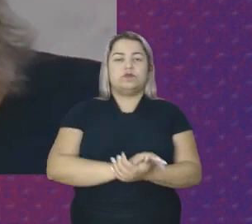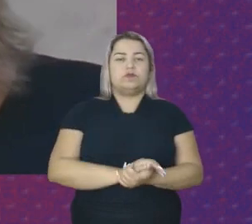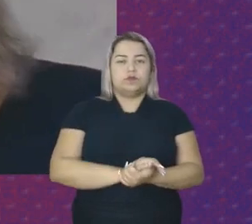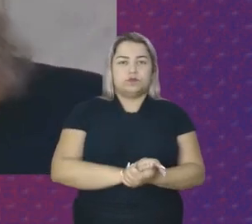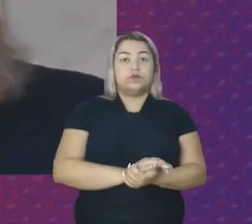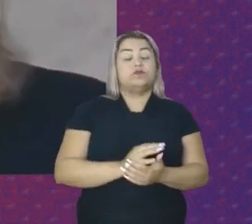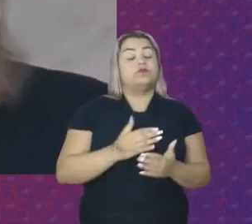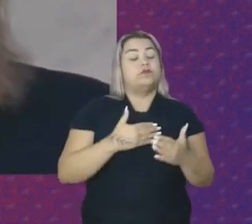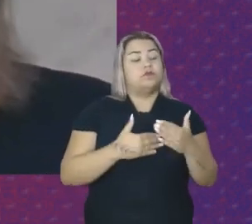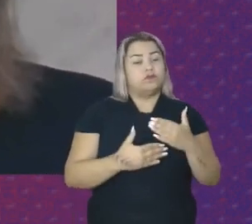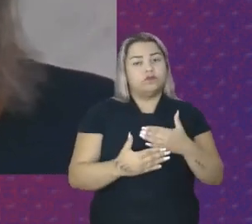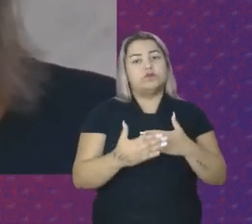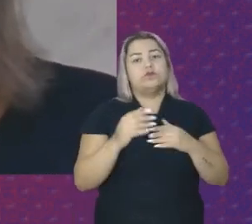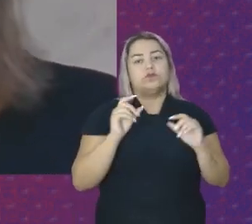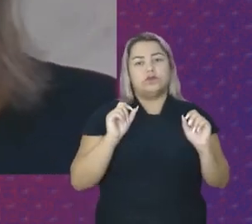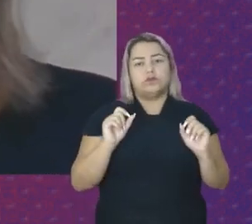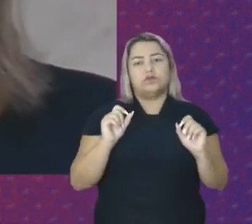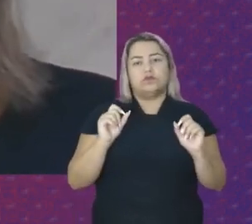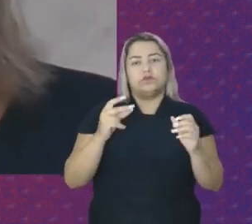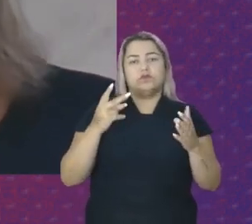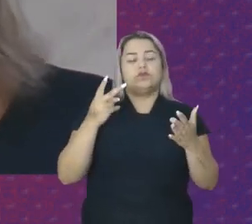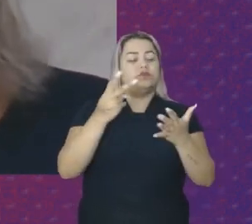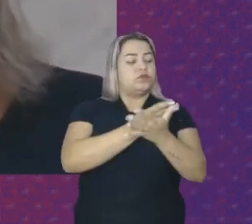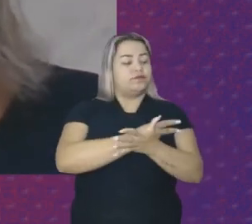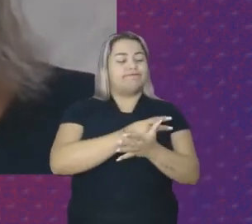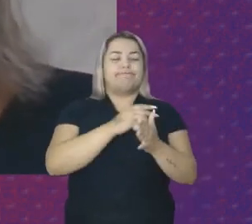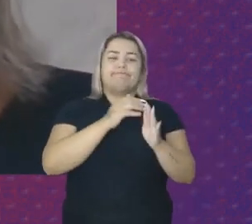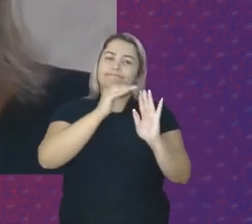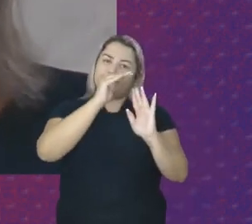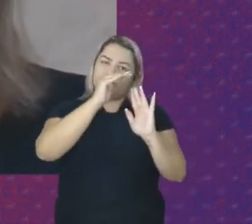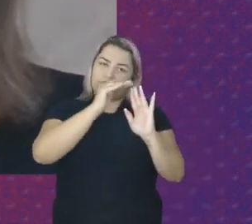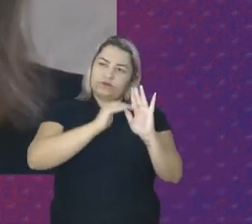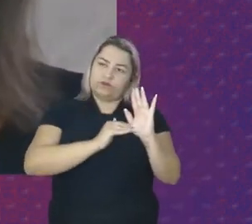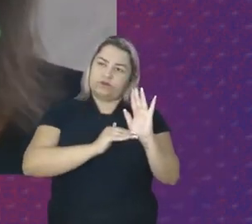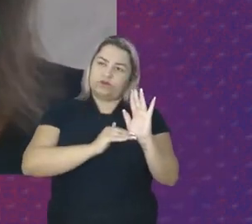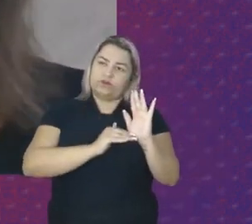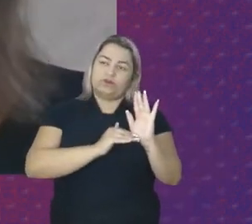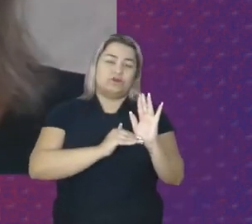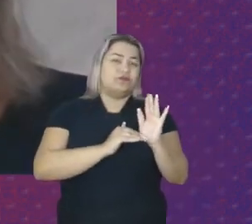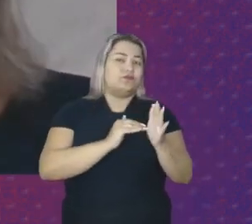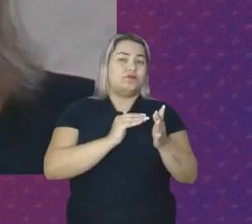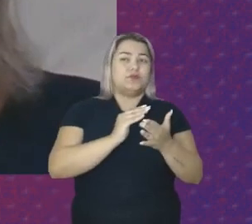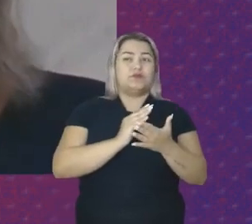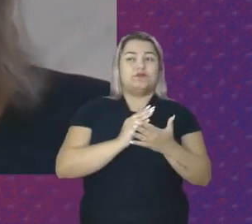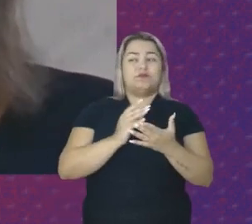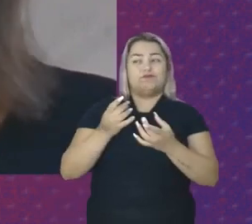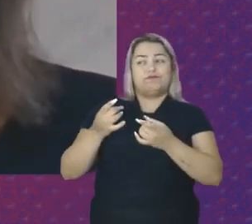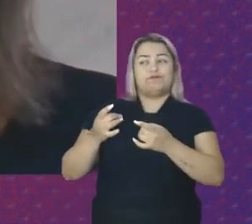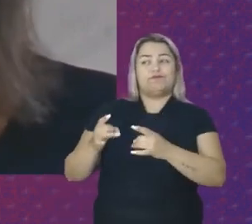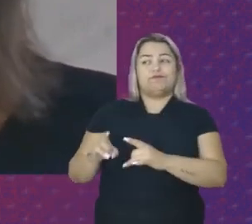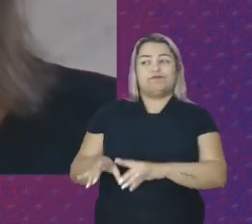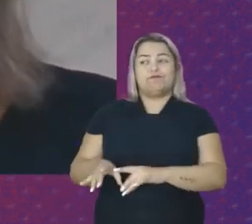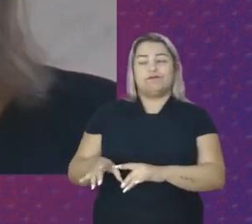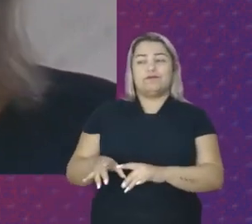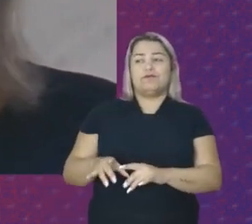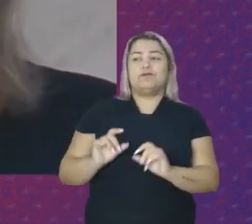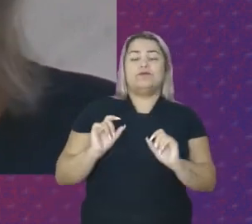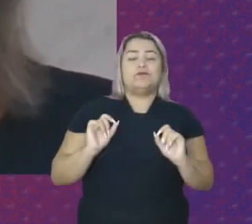de então, a partir do golpe, esses programas foram desmontados,